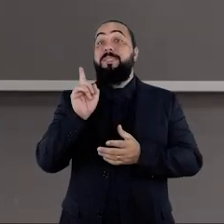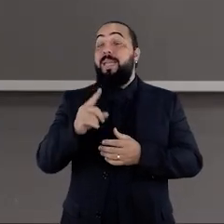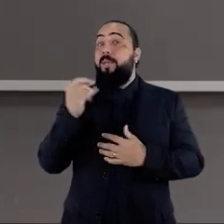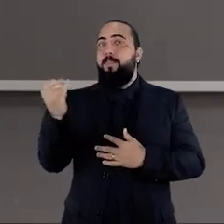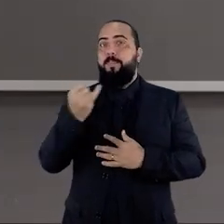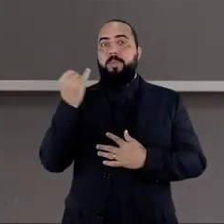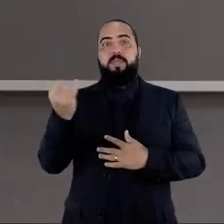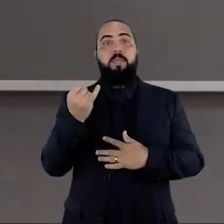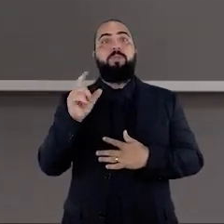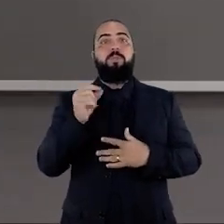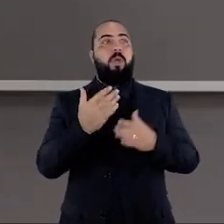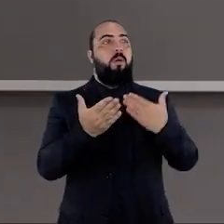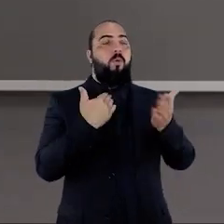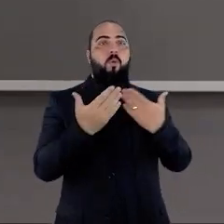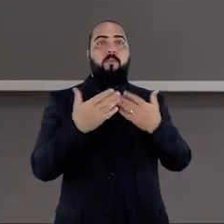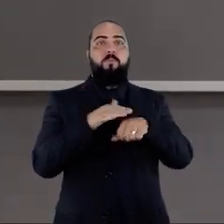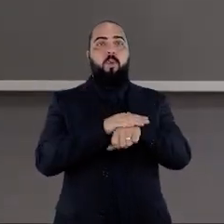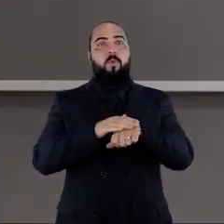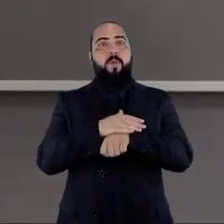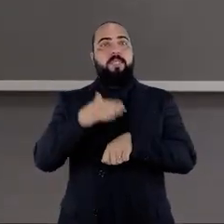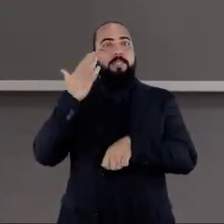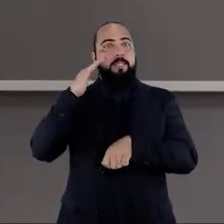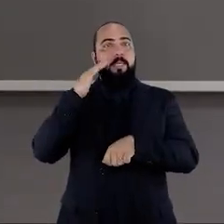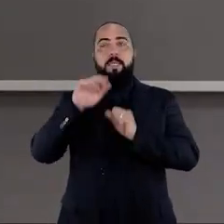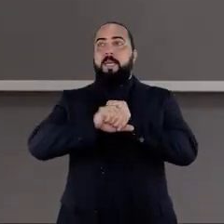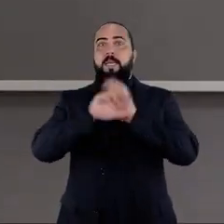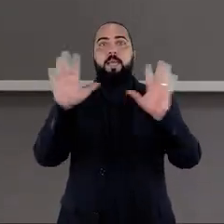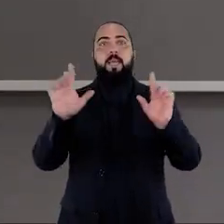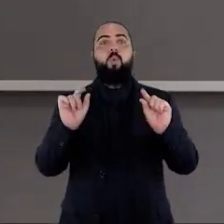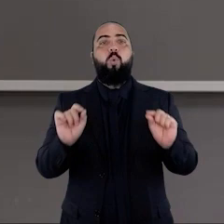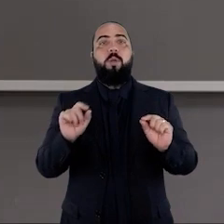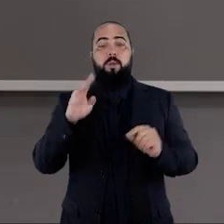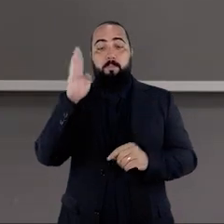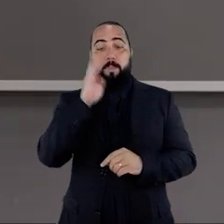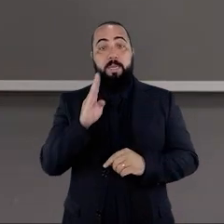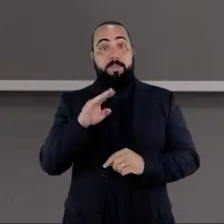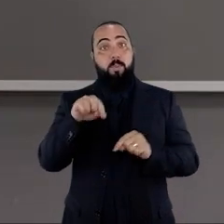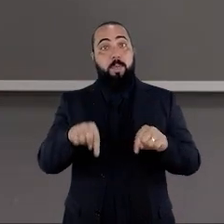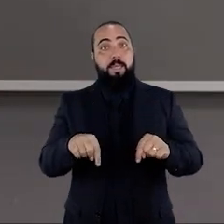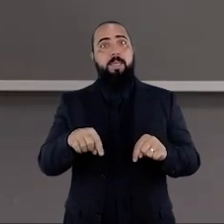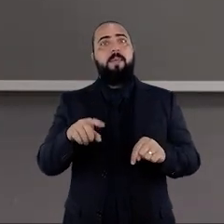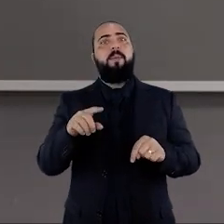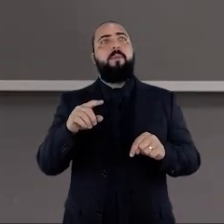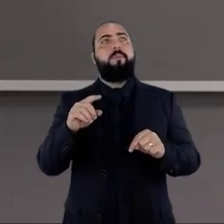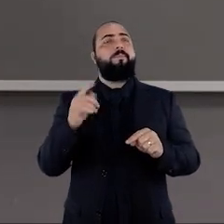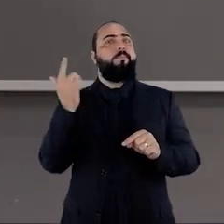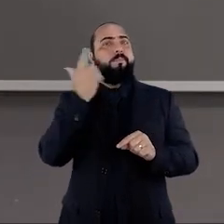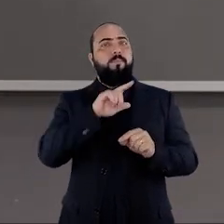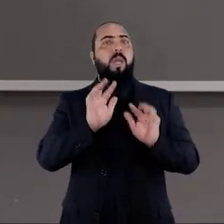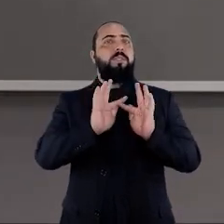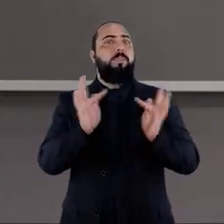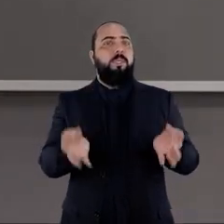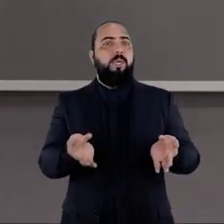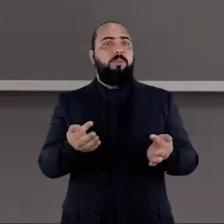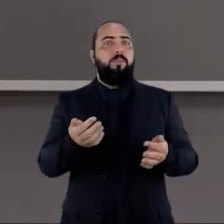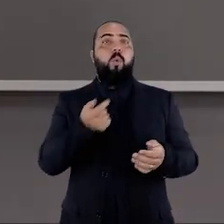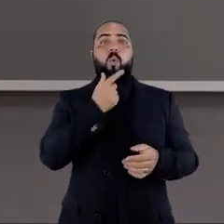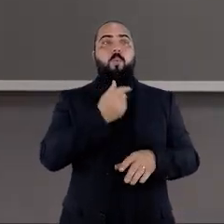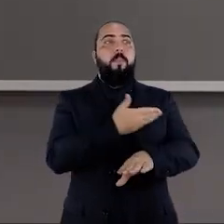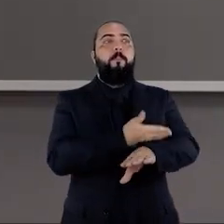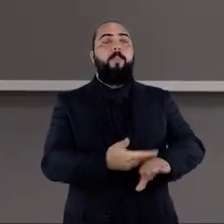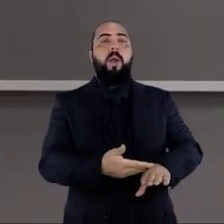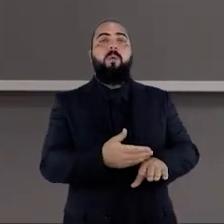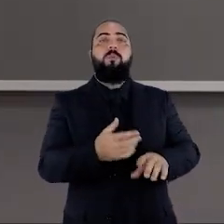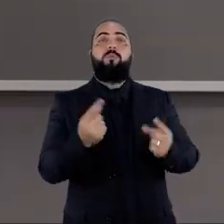extremamente importante essa conversa de entender por que os brasileiros chega a significar os homens brancos